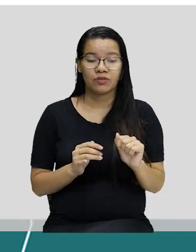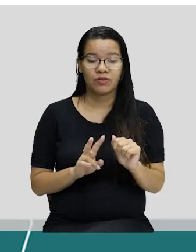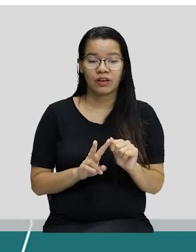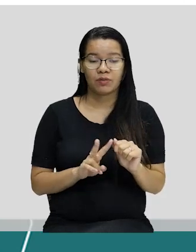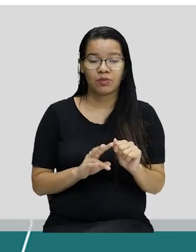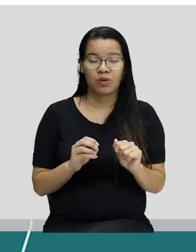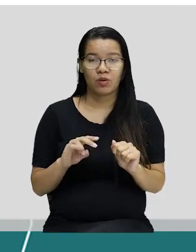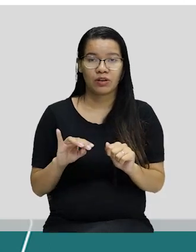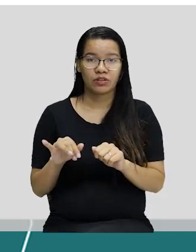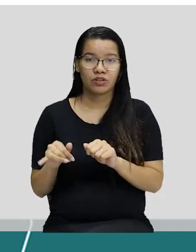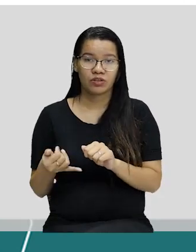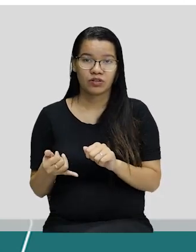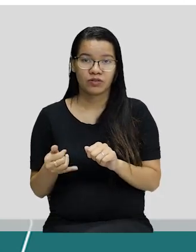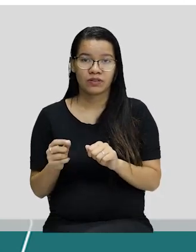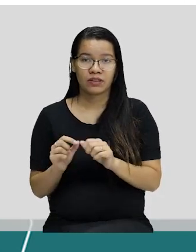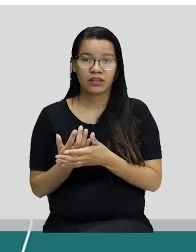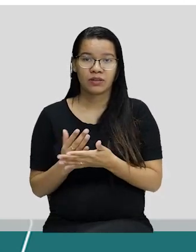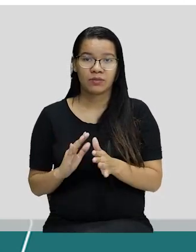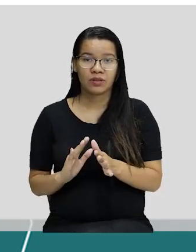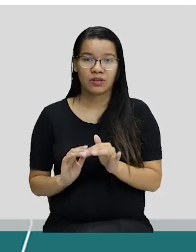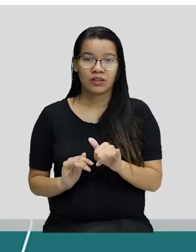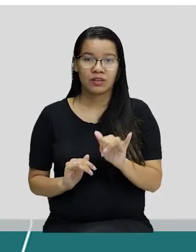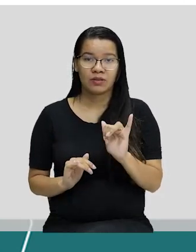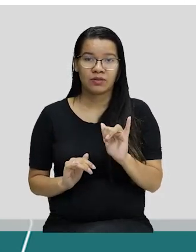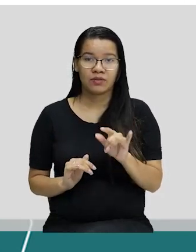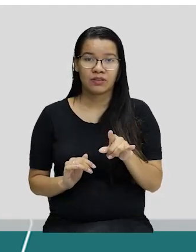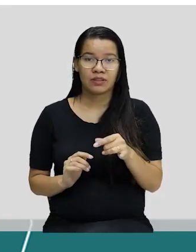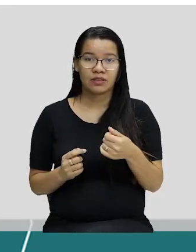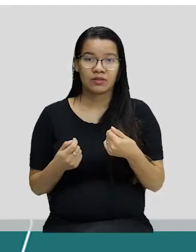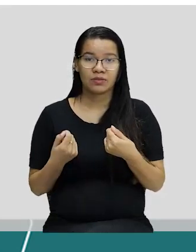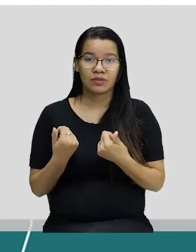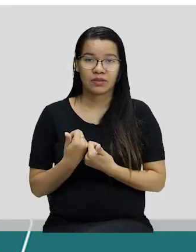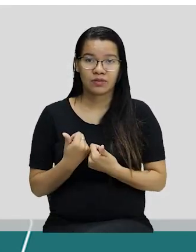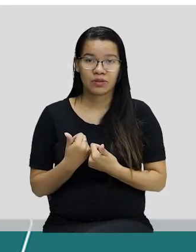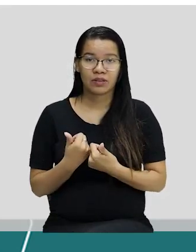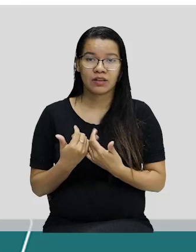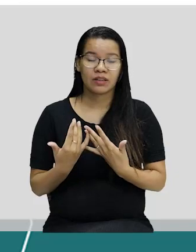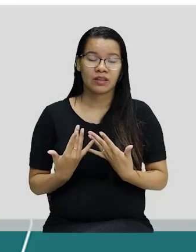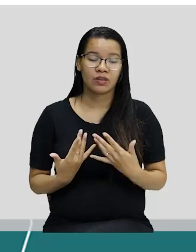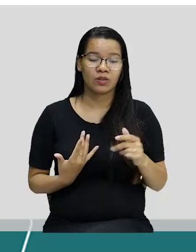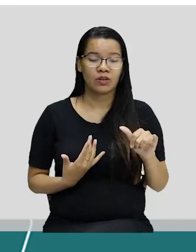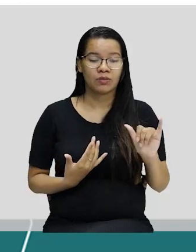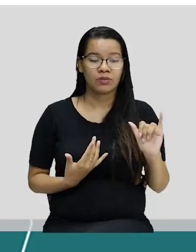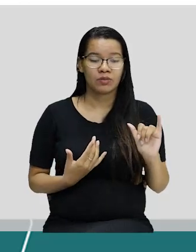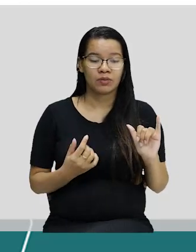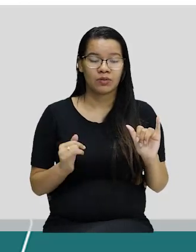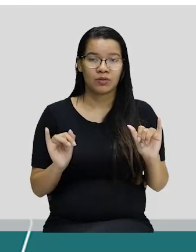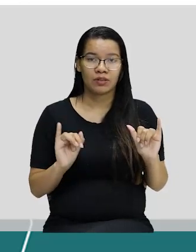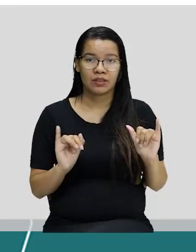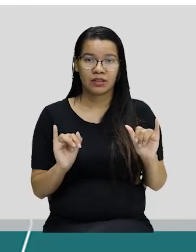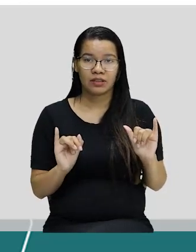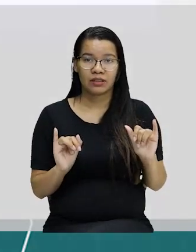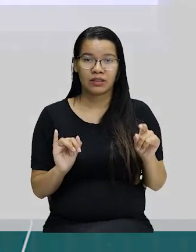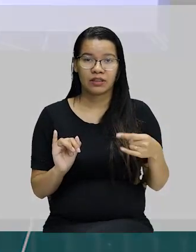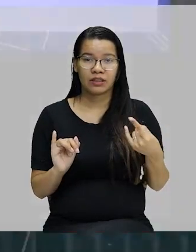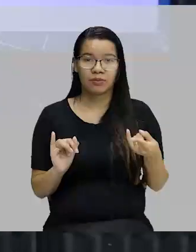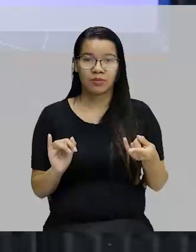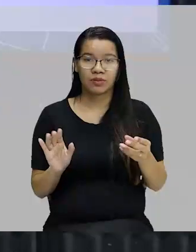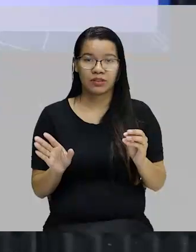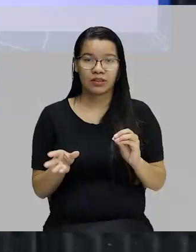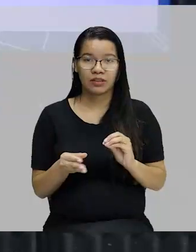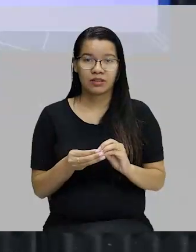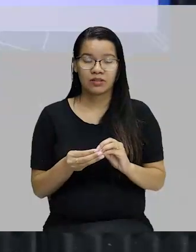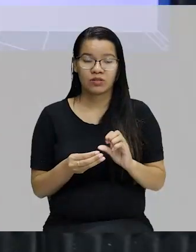que terminam em y, para você criar o advérbio, nós vamos trocar, então, o y pelo i, e depois acrescentar